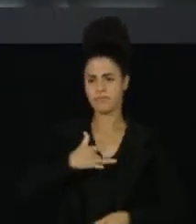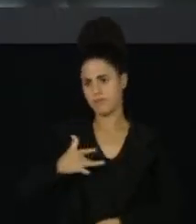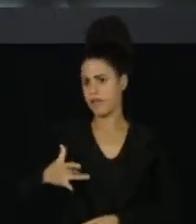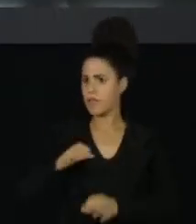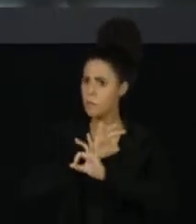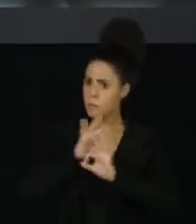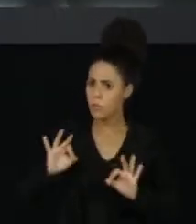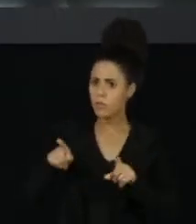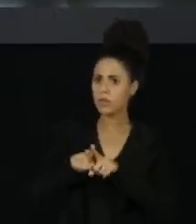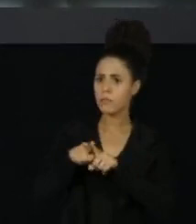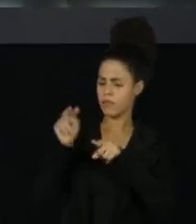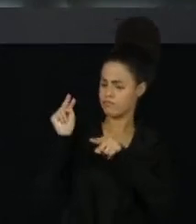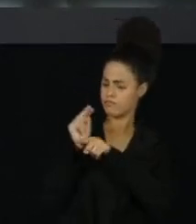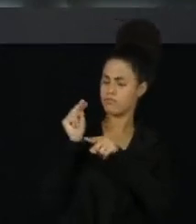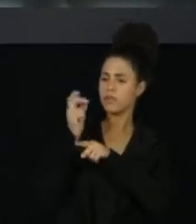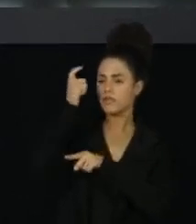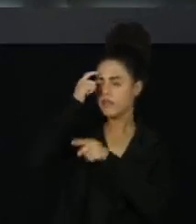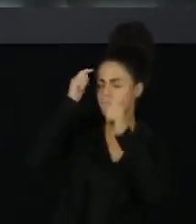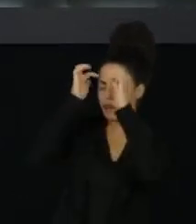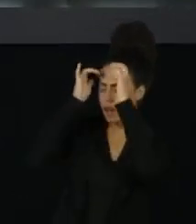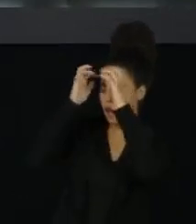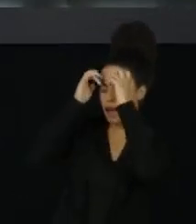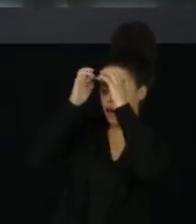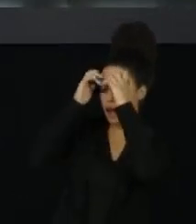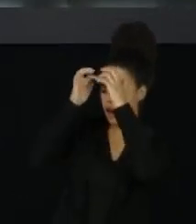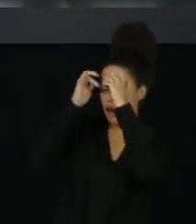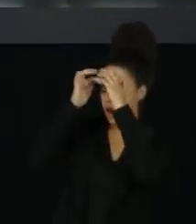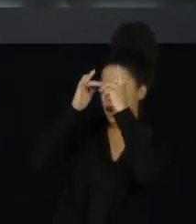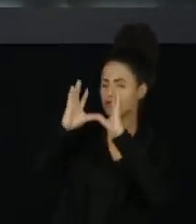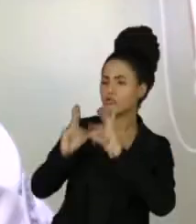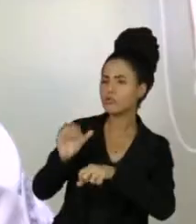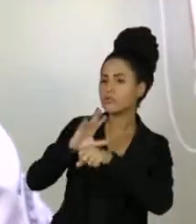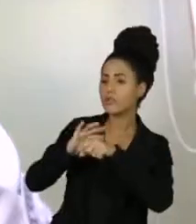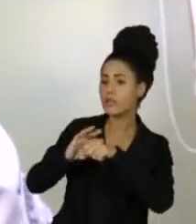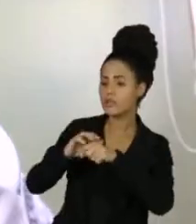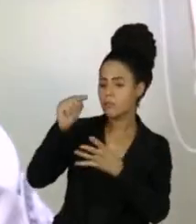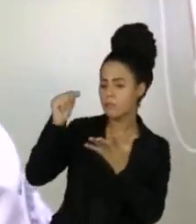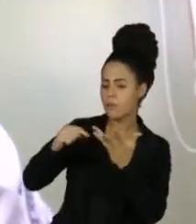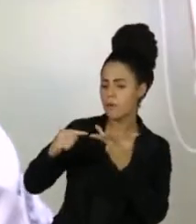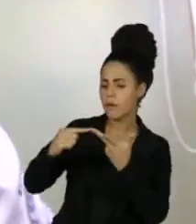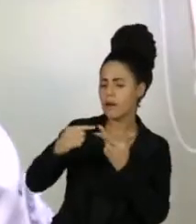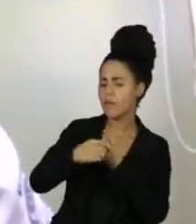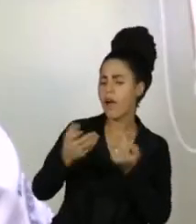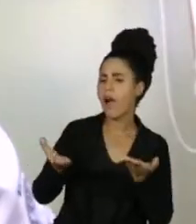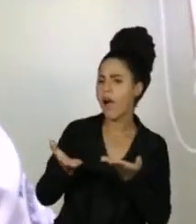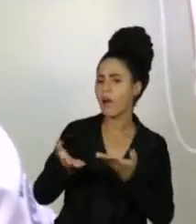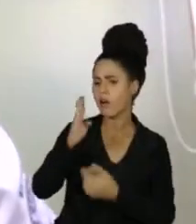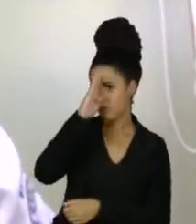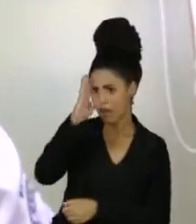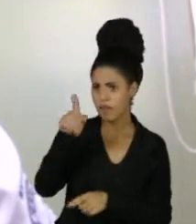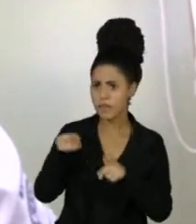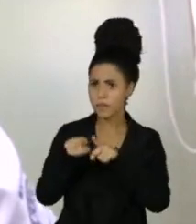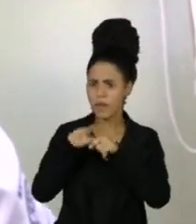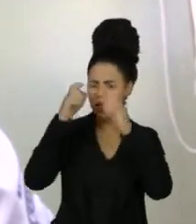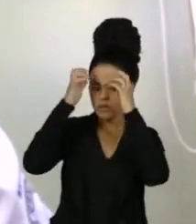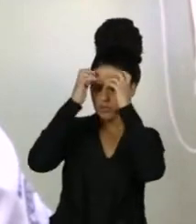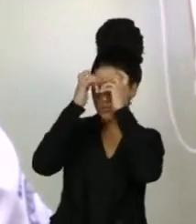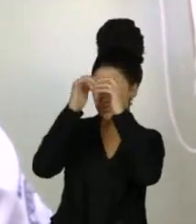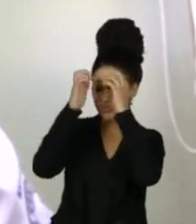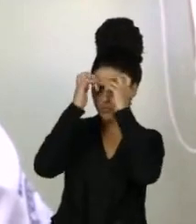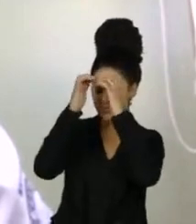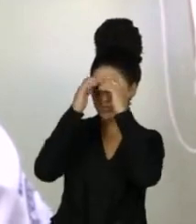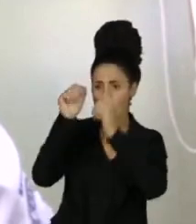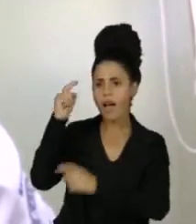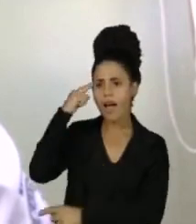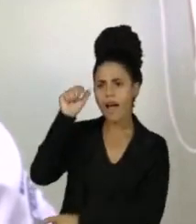que protegem o nosso cérebro de todas essas doenças que a gente comentou. Principalmente as doenças cerebrovasculares, como o